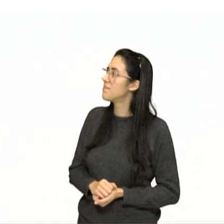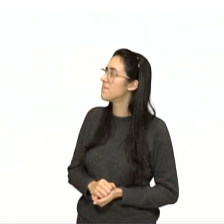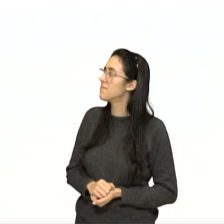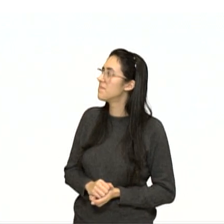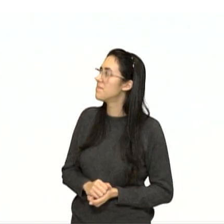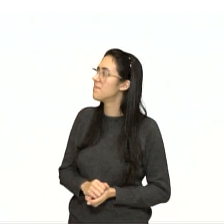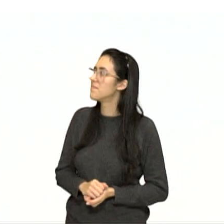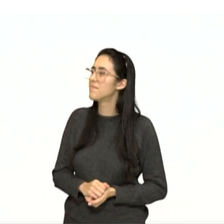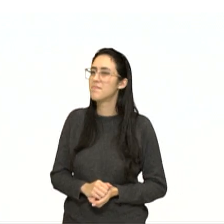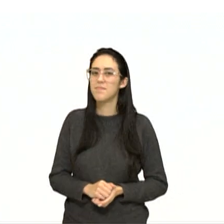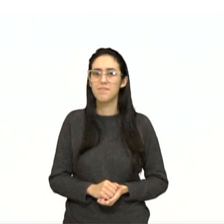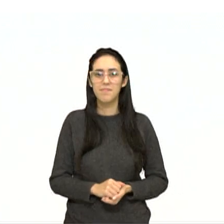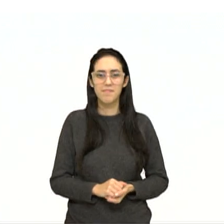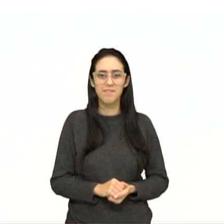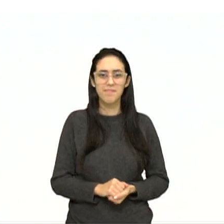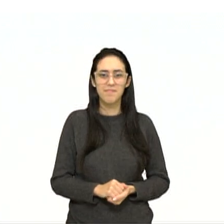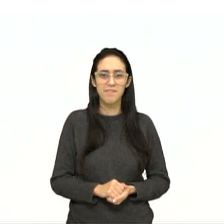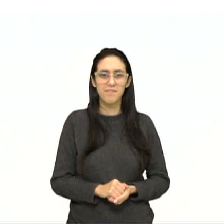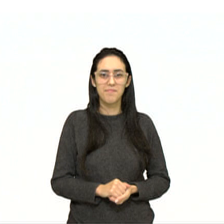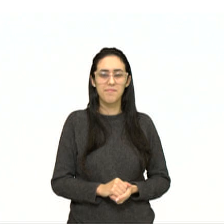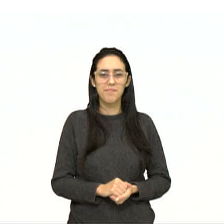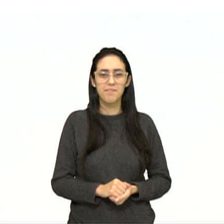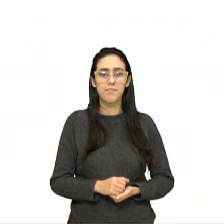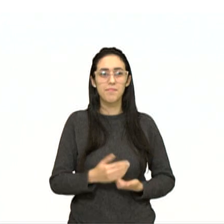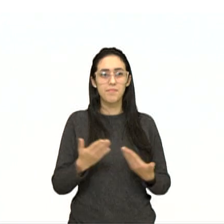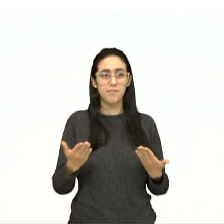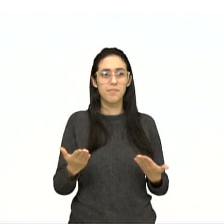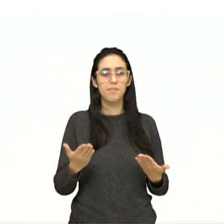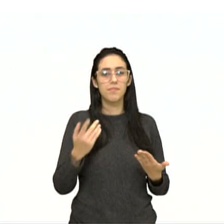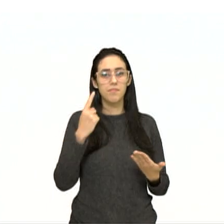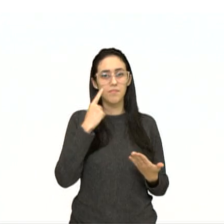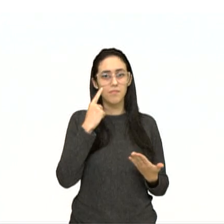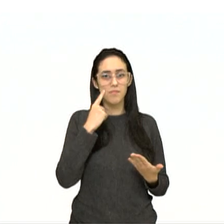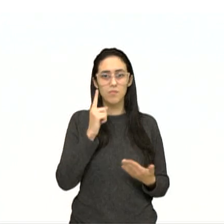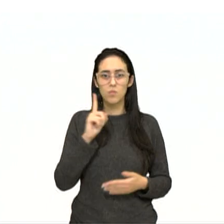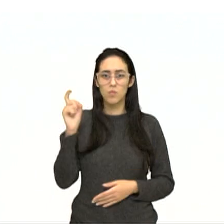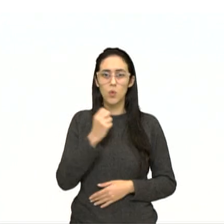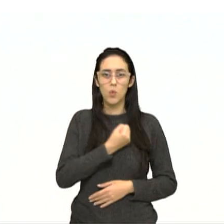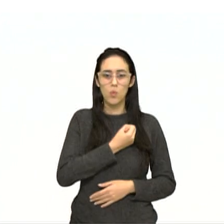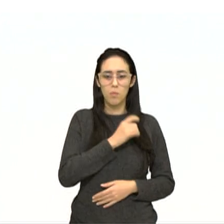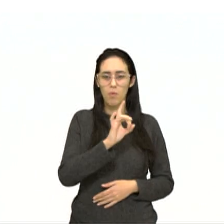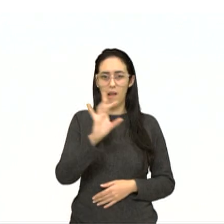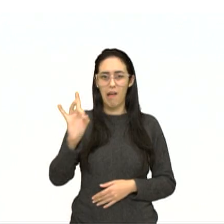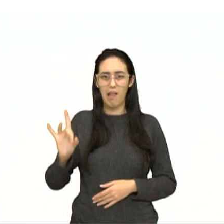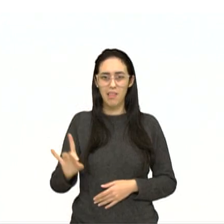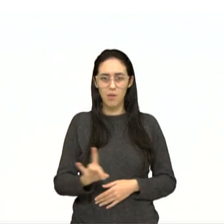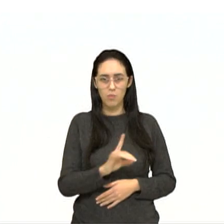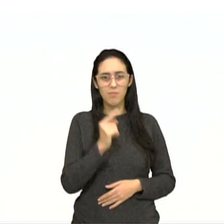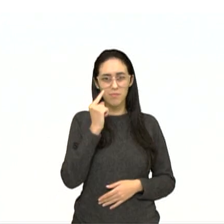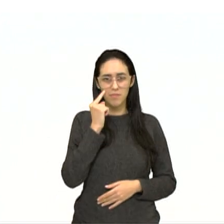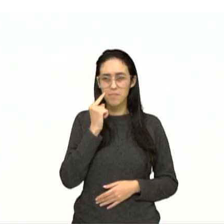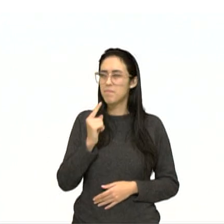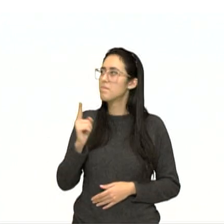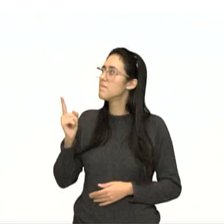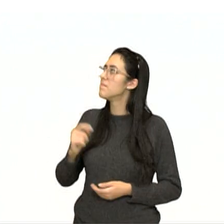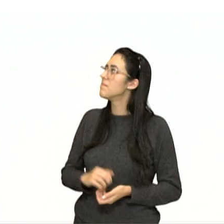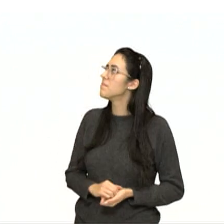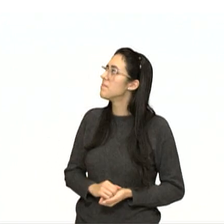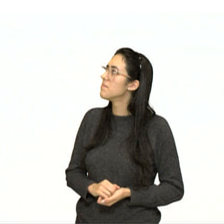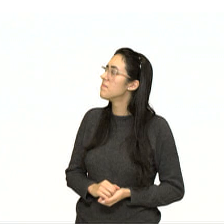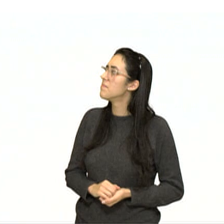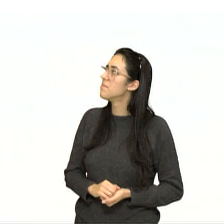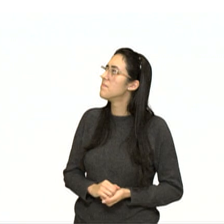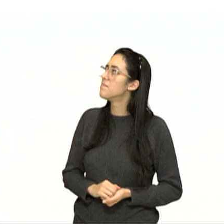2y, x² mais 2y. As de baixo, 3x² mais 4y, 2x²